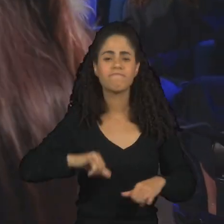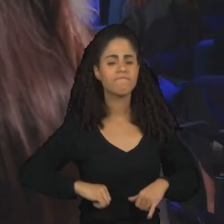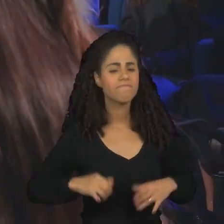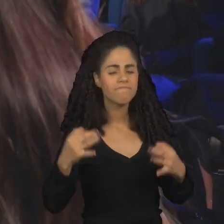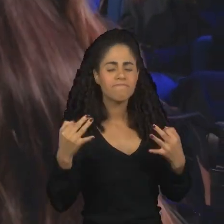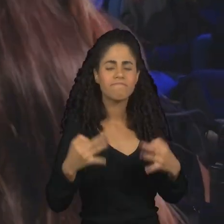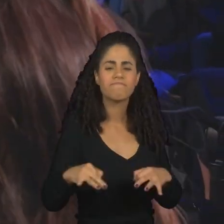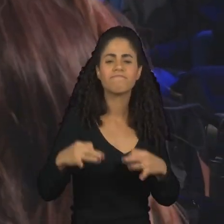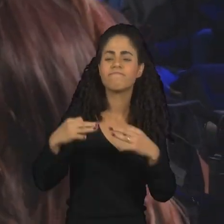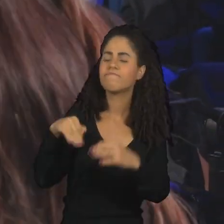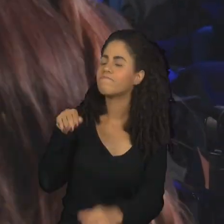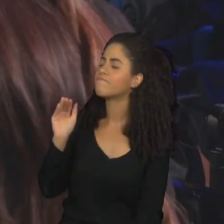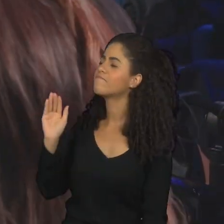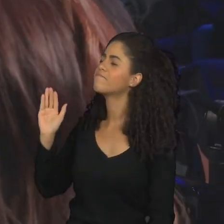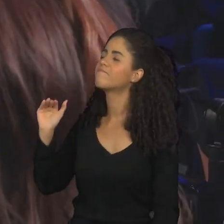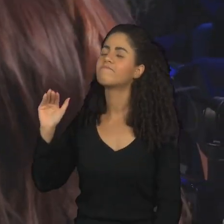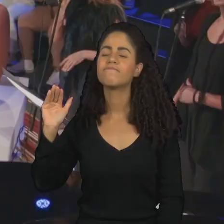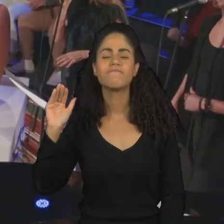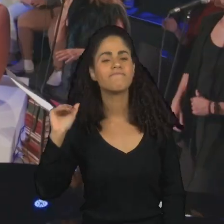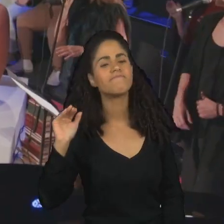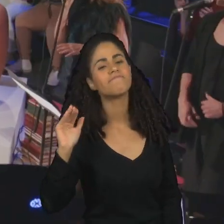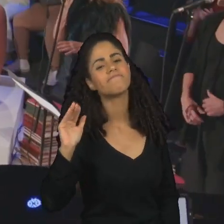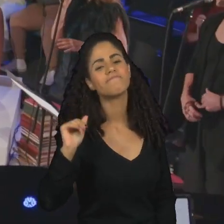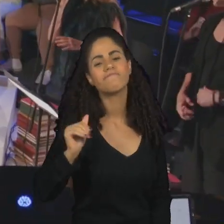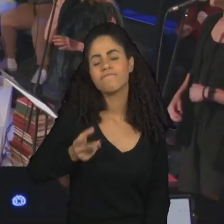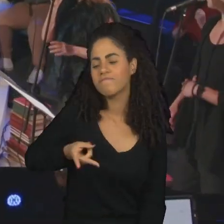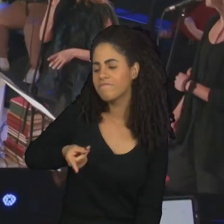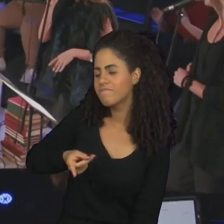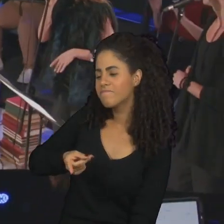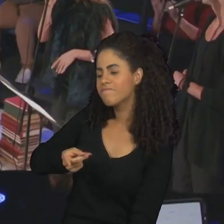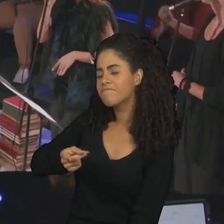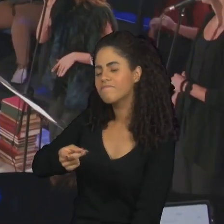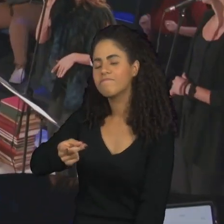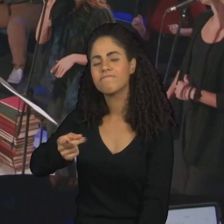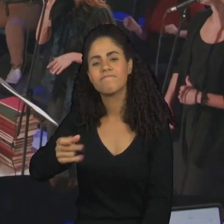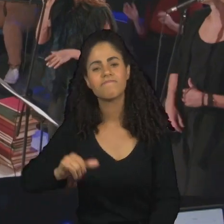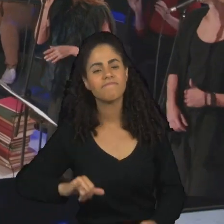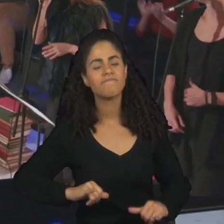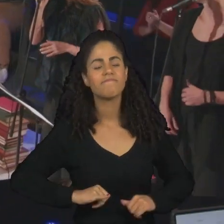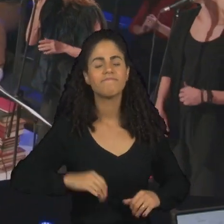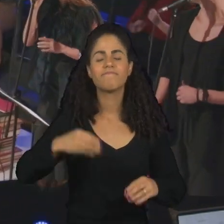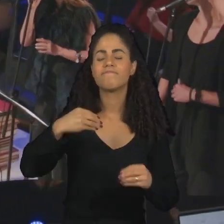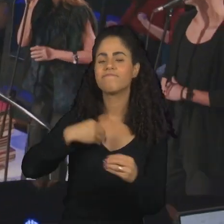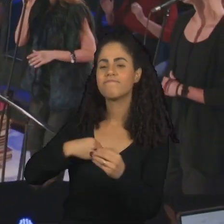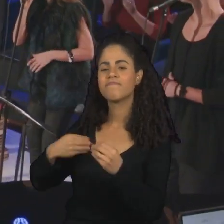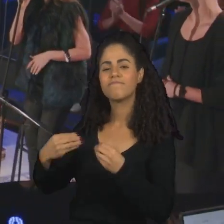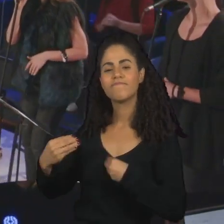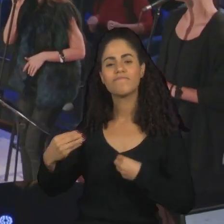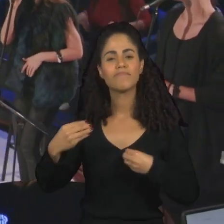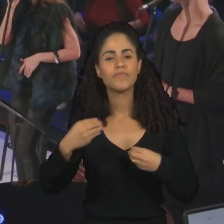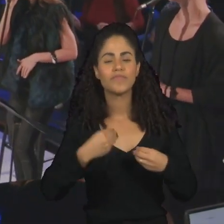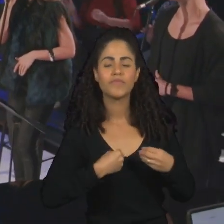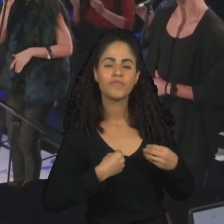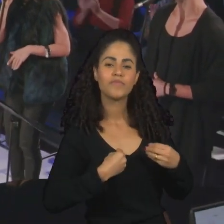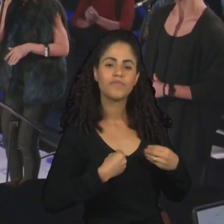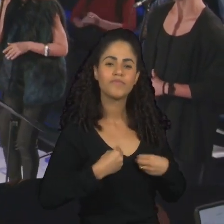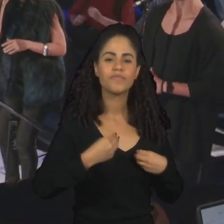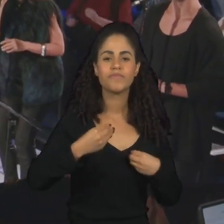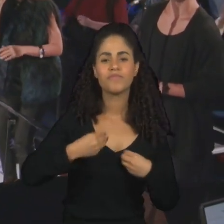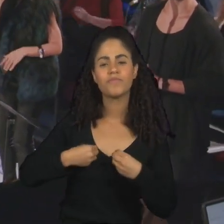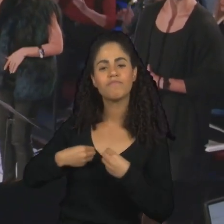na despedida. Longa é a dor do pecador, querida.